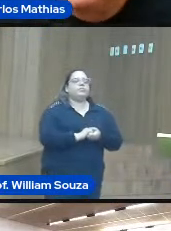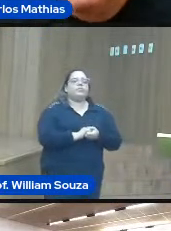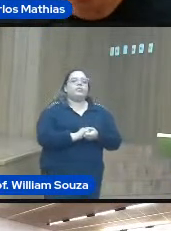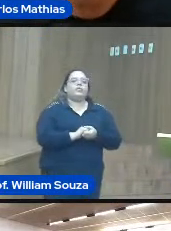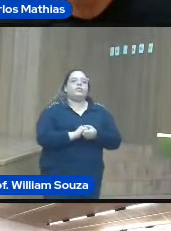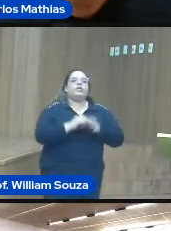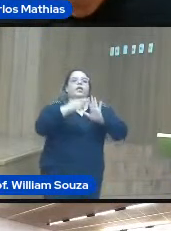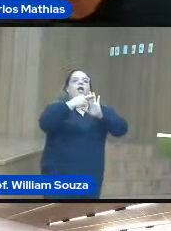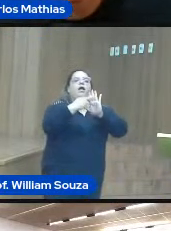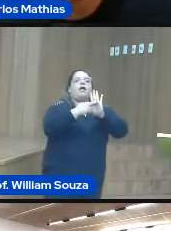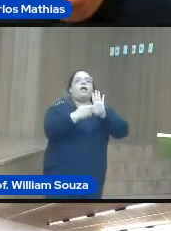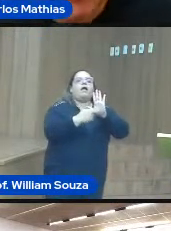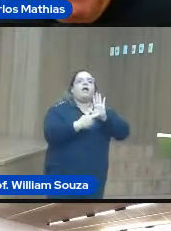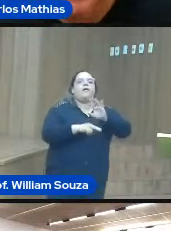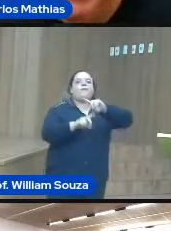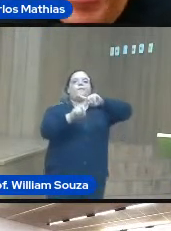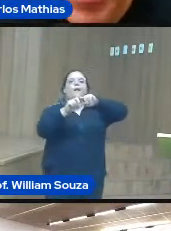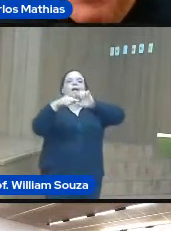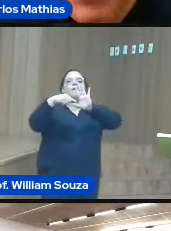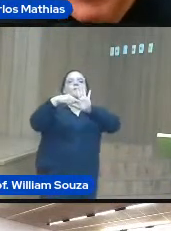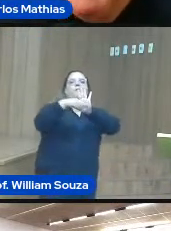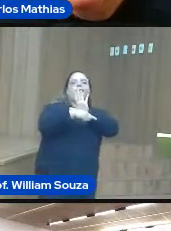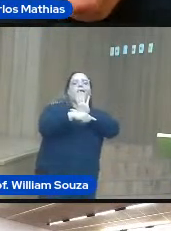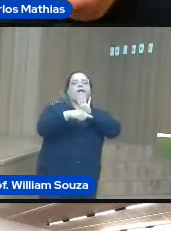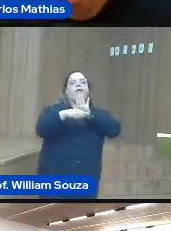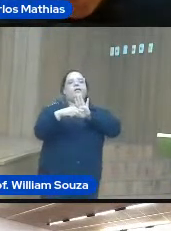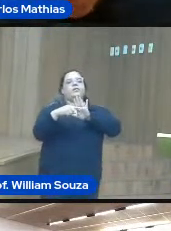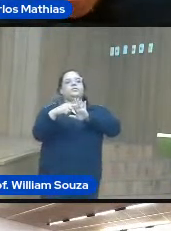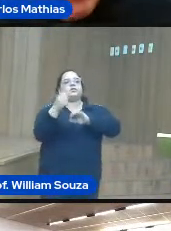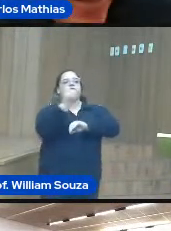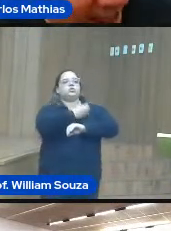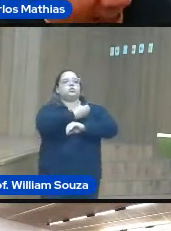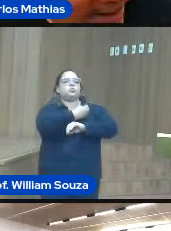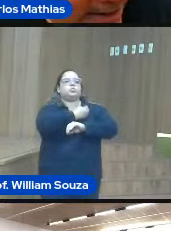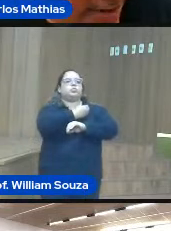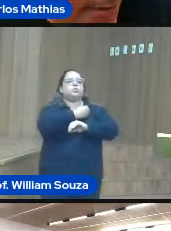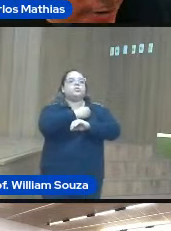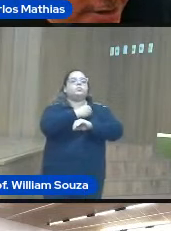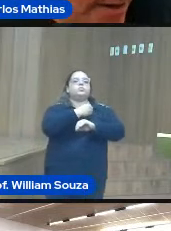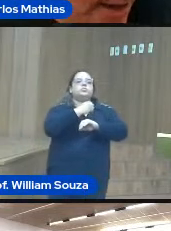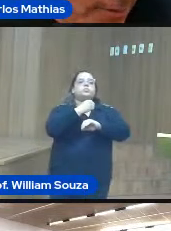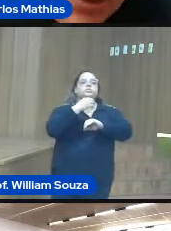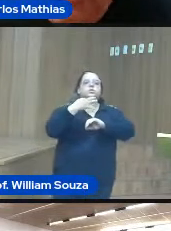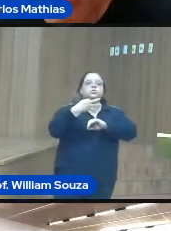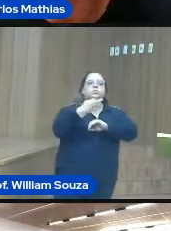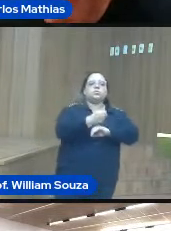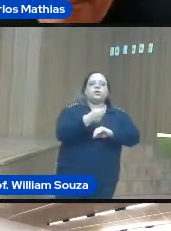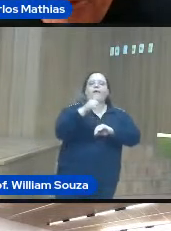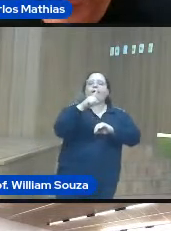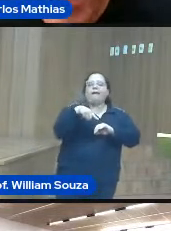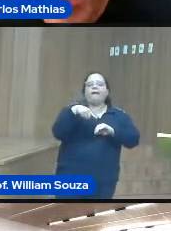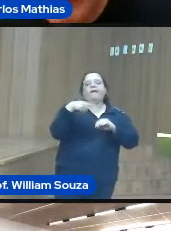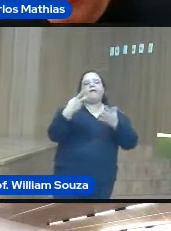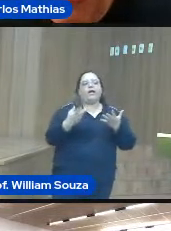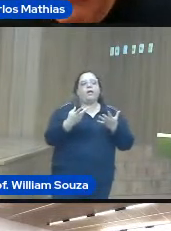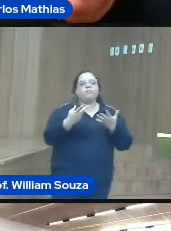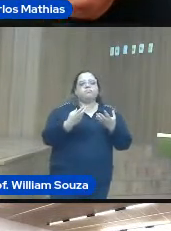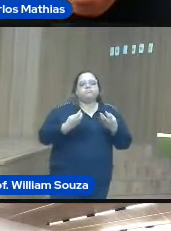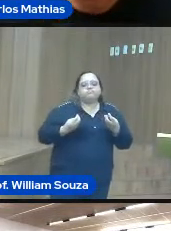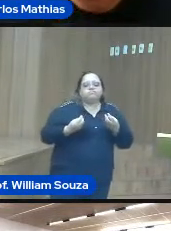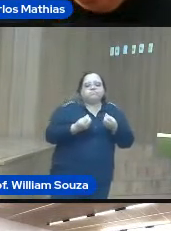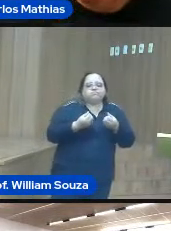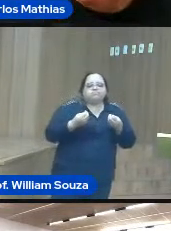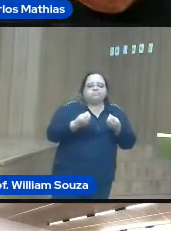dos sinais entre números inteiros, né, ela é assim, uma coisa que é muito peculiar à